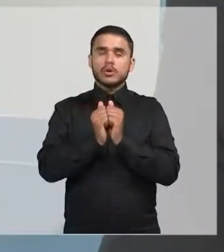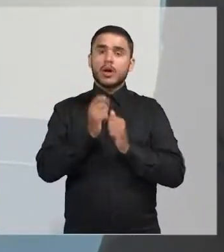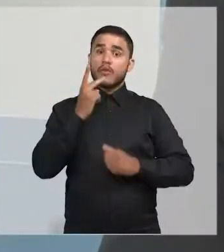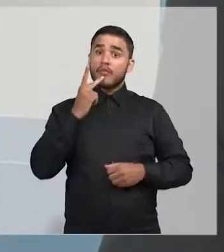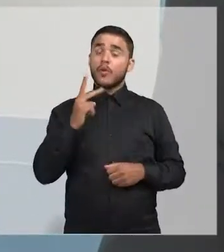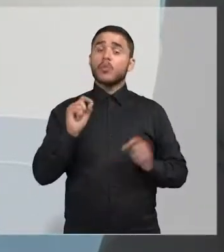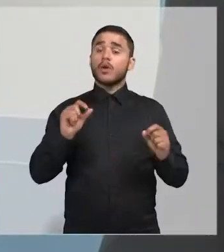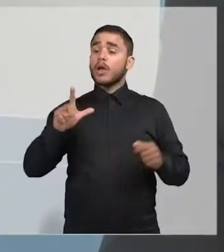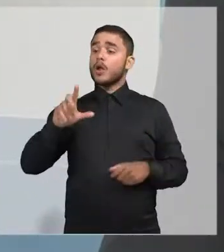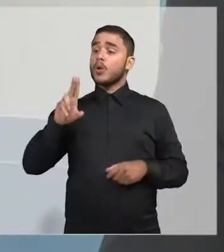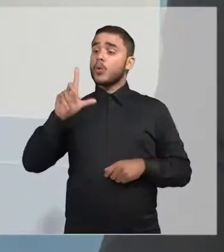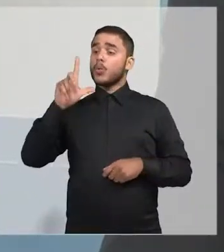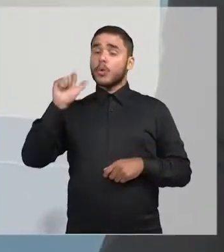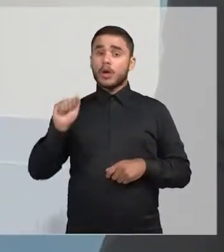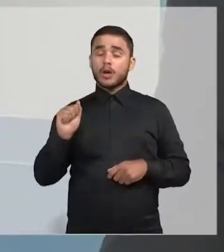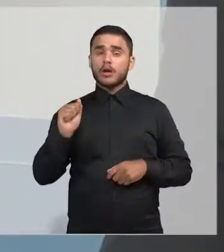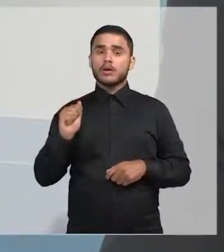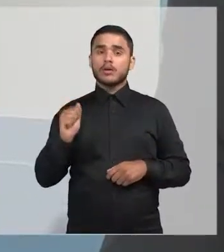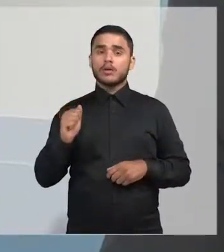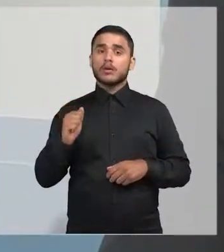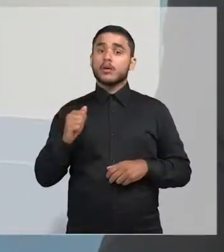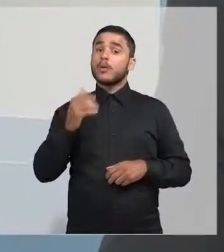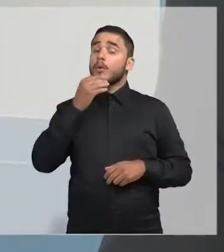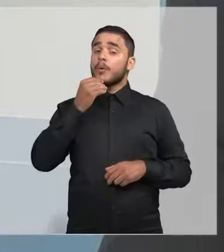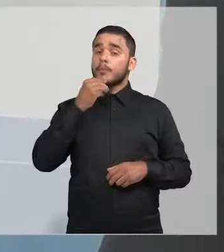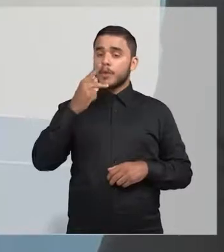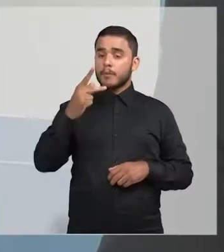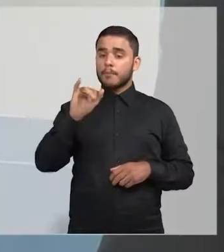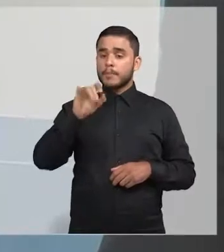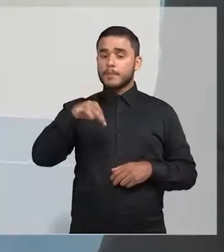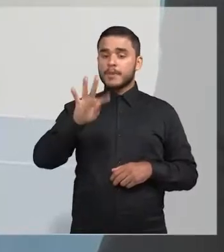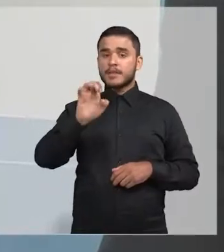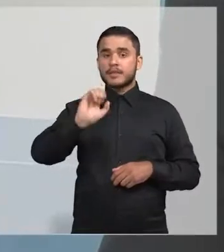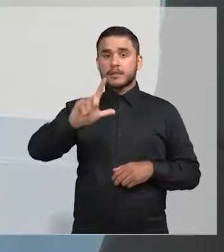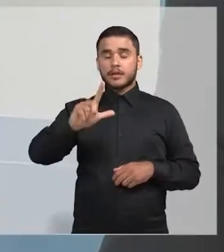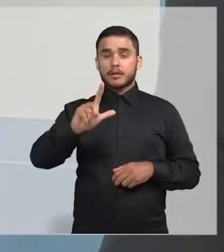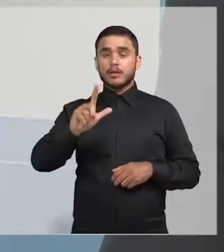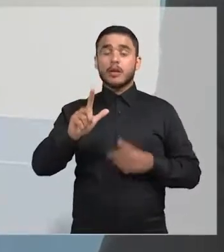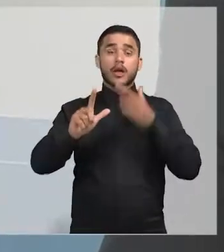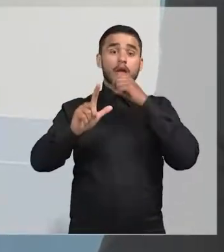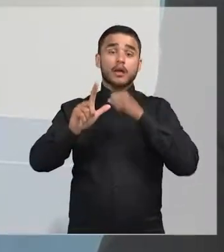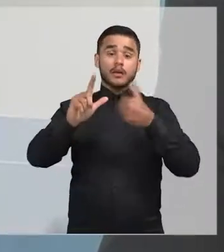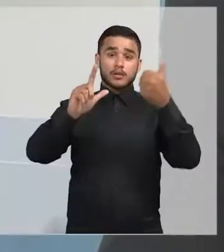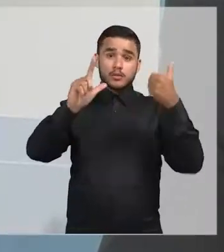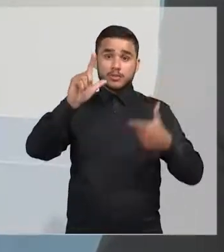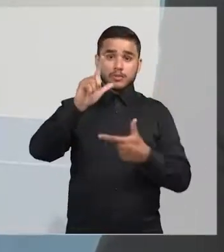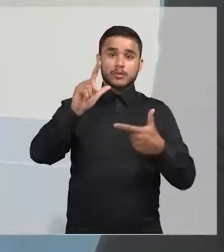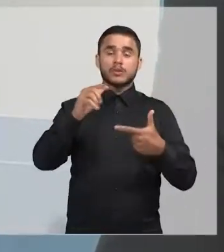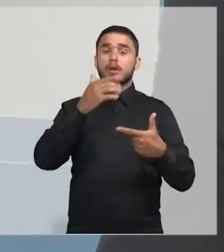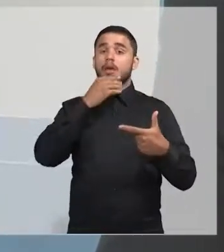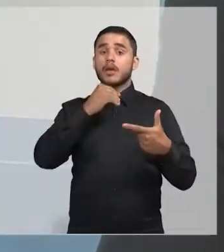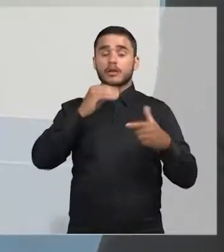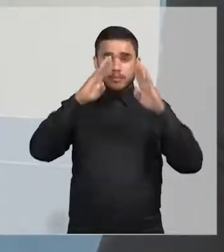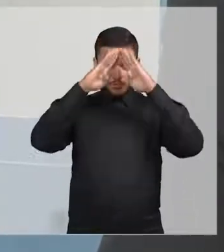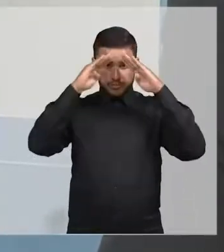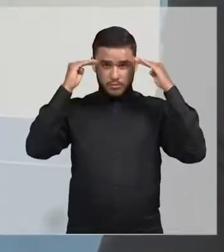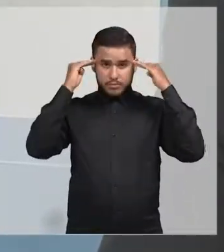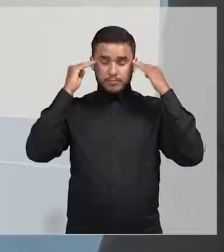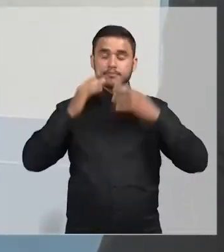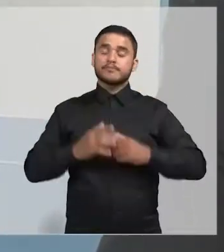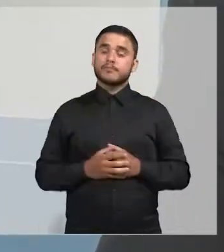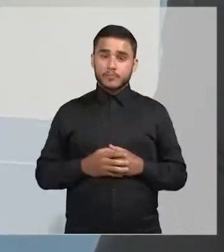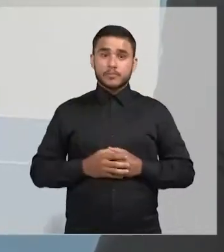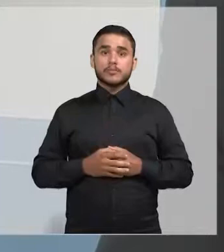aceitou que o Pimentel fosse candidato do PT e o segundo candidato fosse Eunice, a pedido do Lula. E contrariou